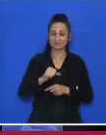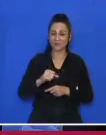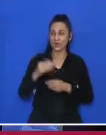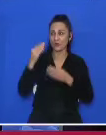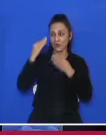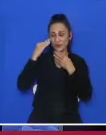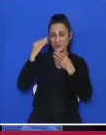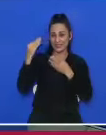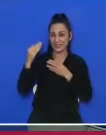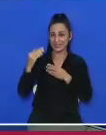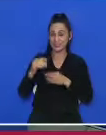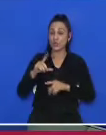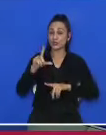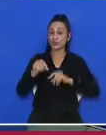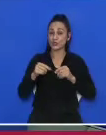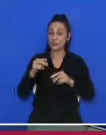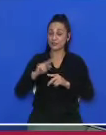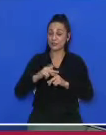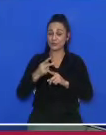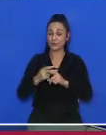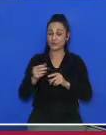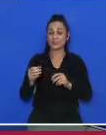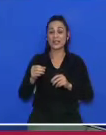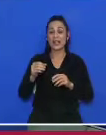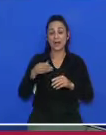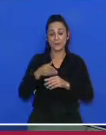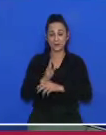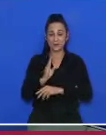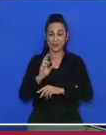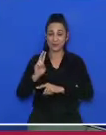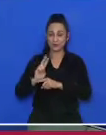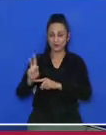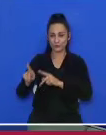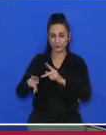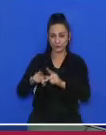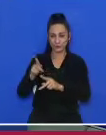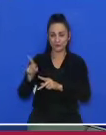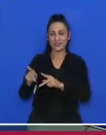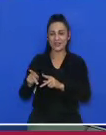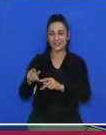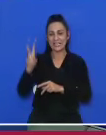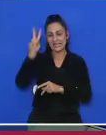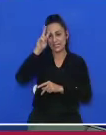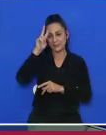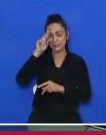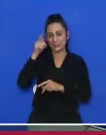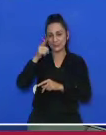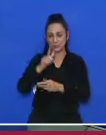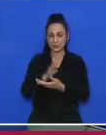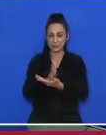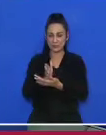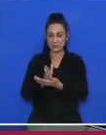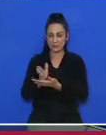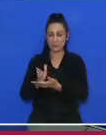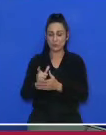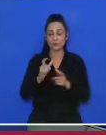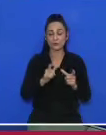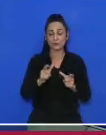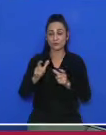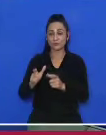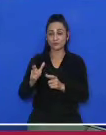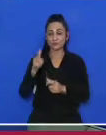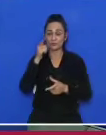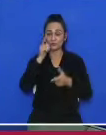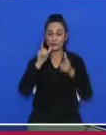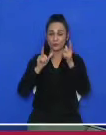confirmo. Obrigado. Sorteio da dupla cena realizado, validado por nossas auditoras populares. Lembrando, logo após a apuração, você poderá saber de